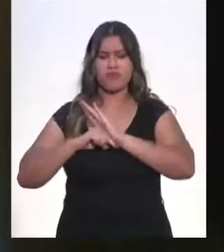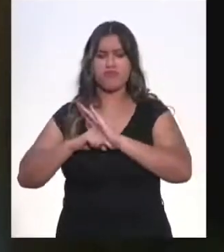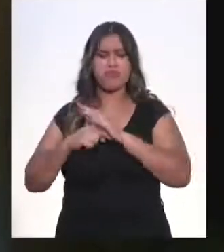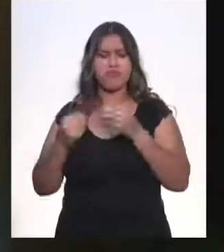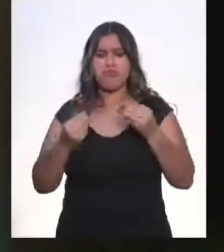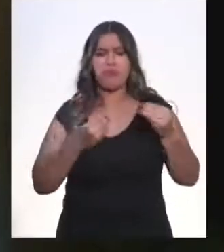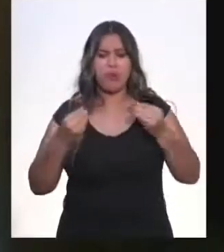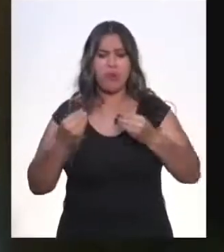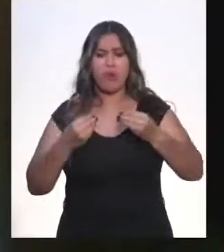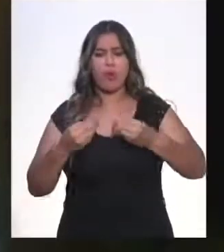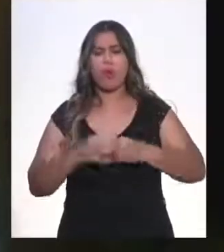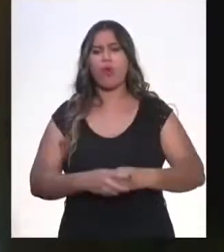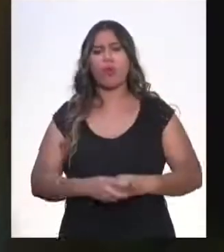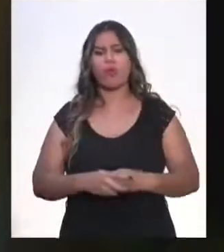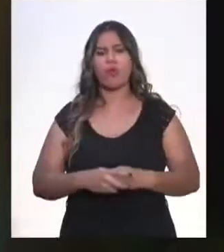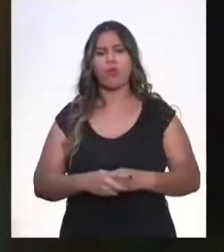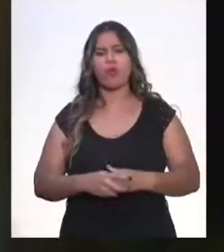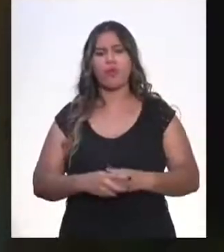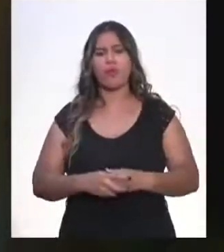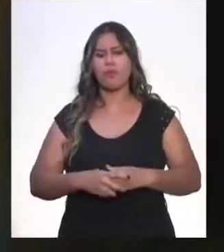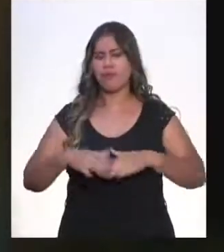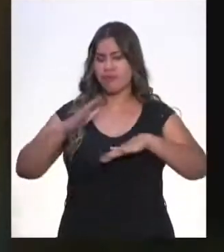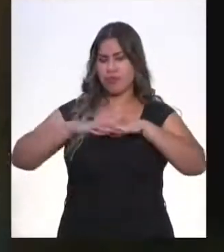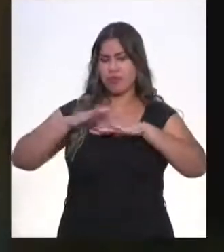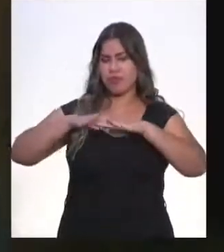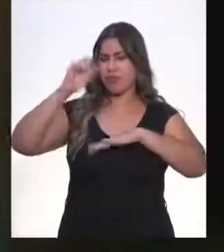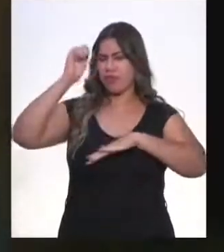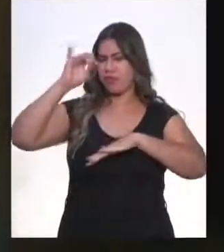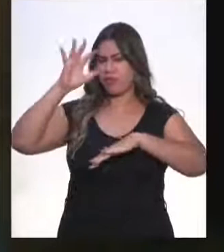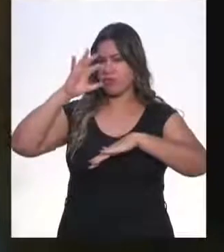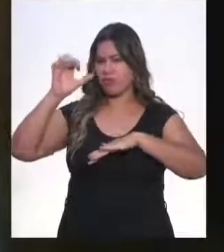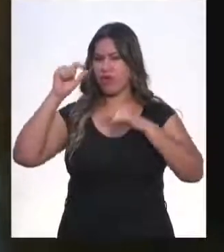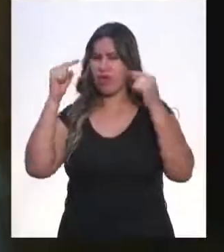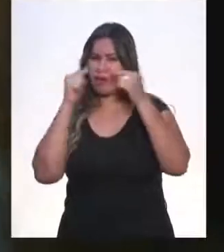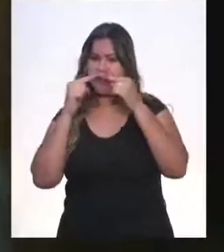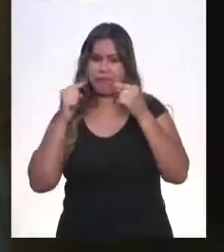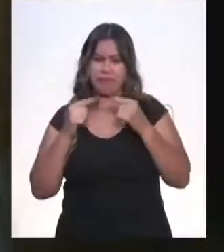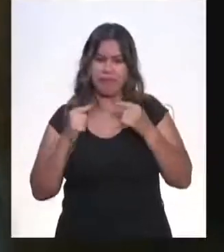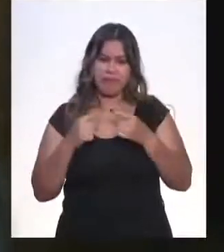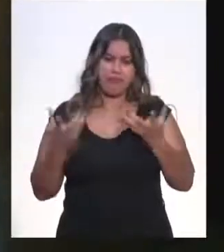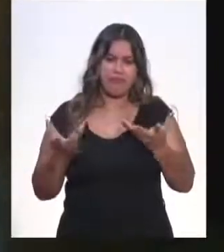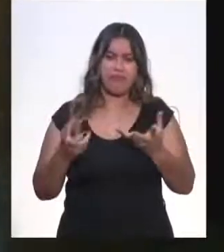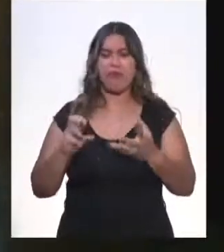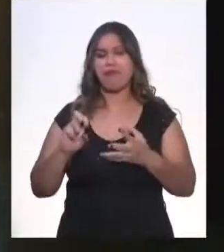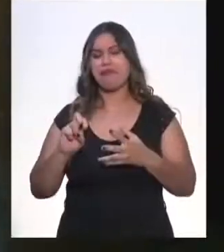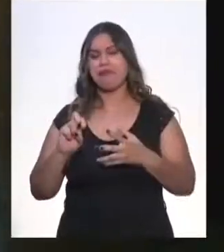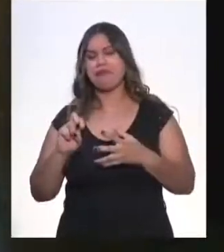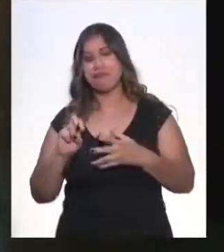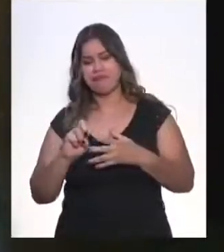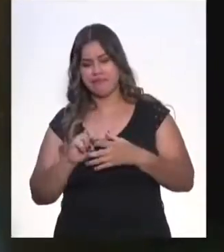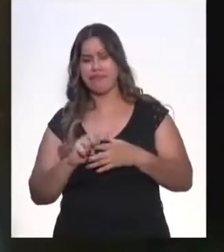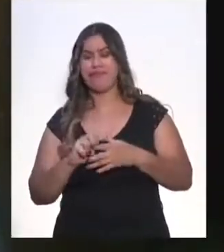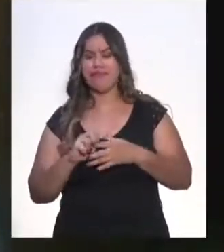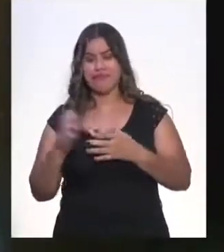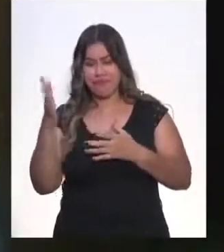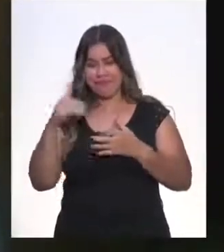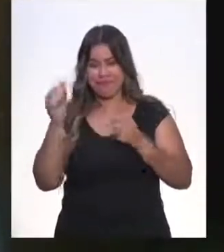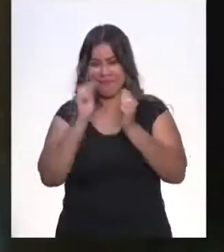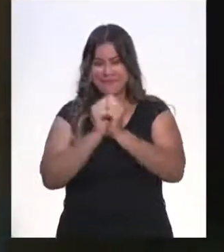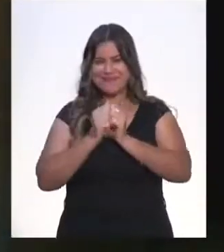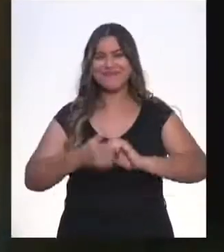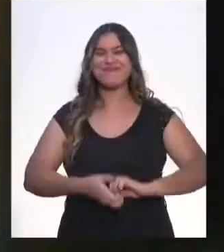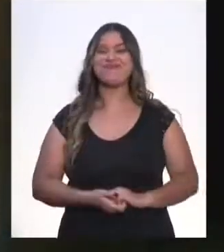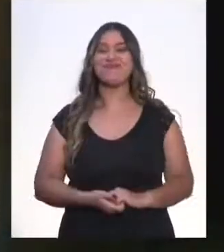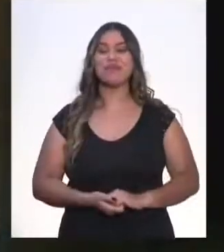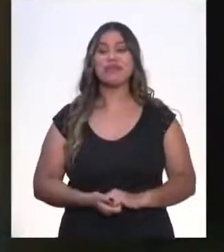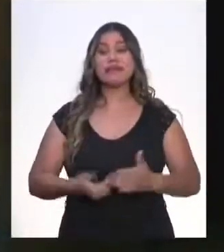em que a atividade filosófica se divide ou antes talvez se subdivide. Vamos juntos?